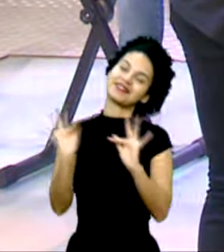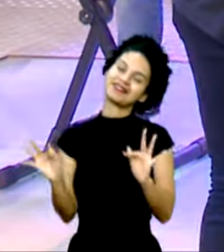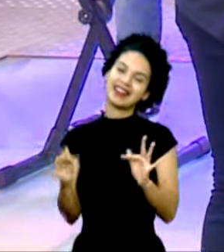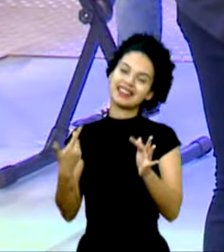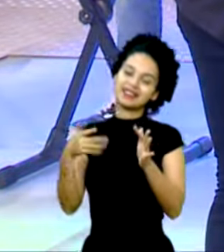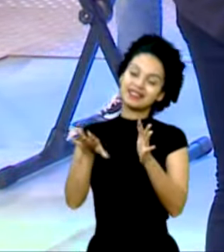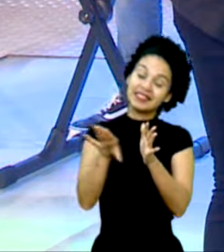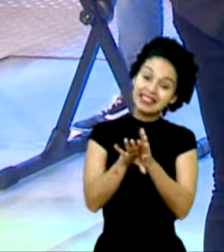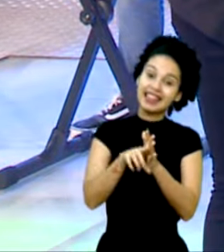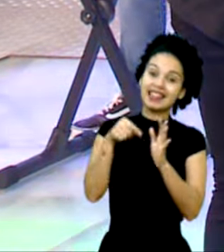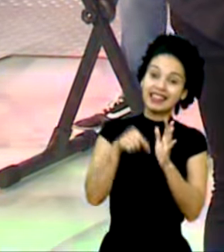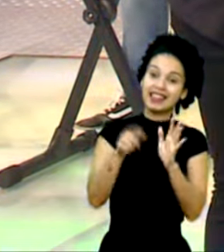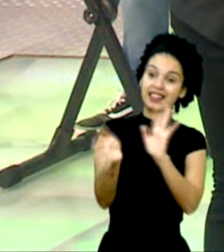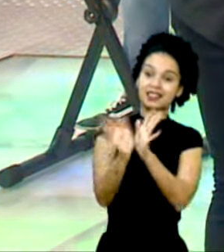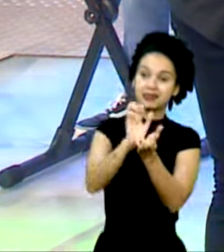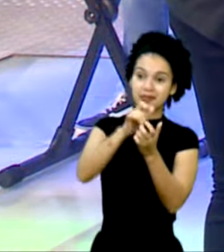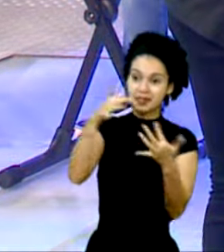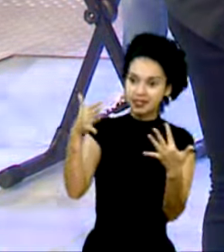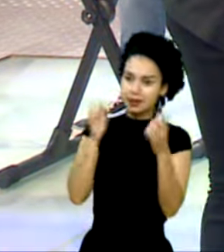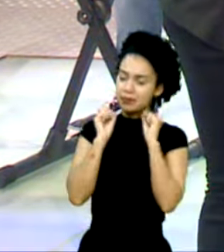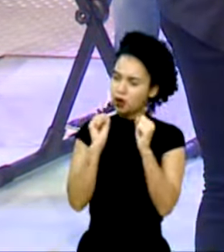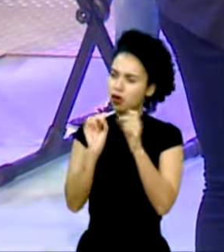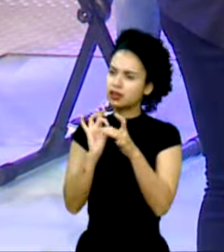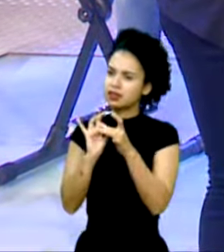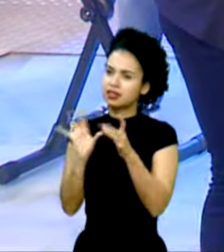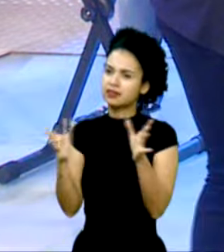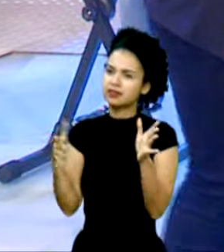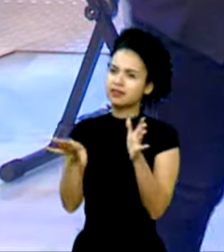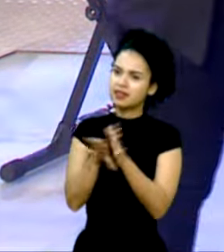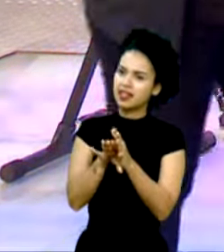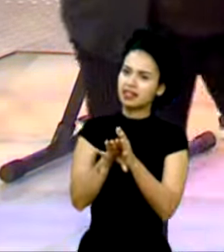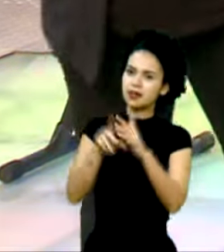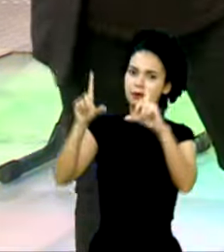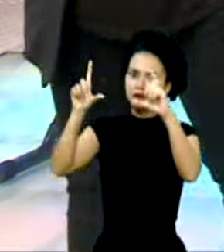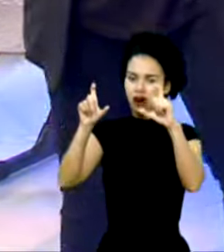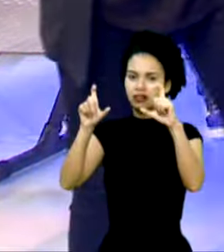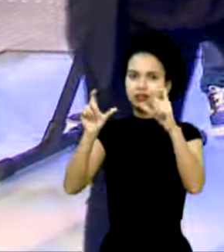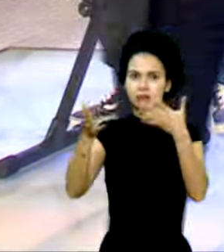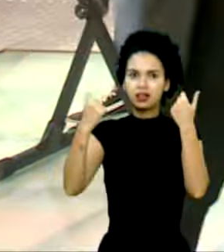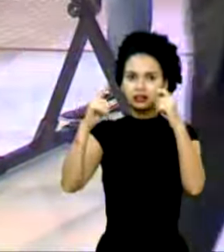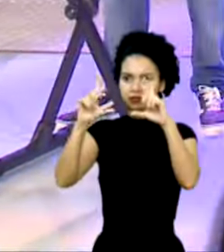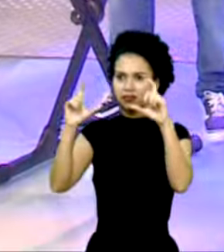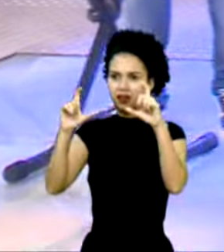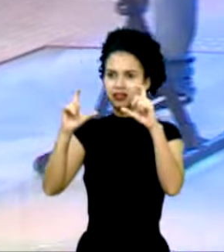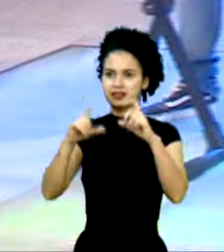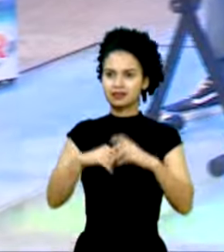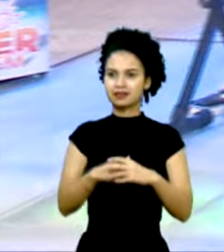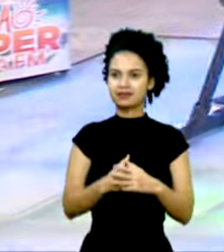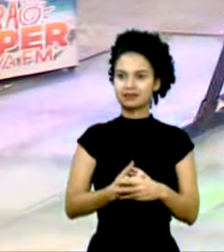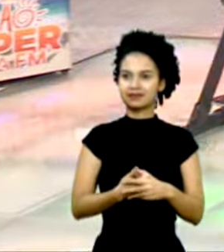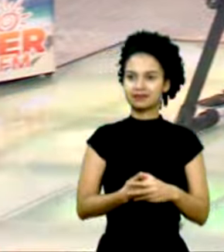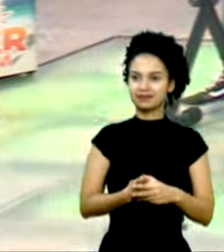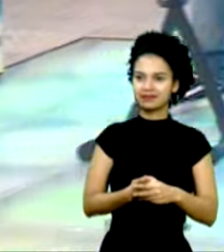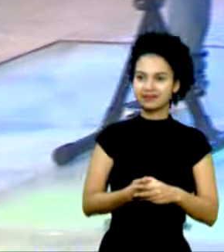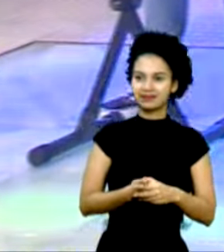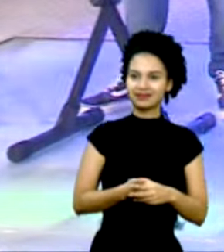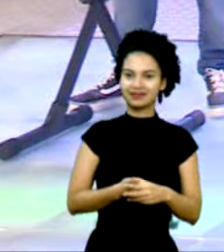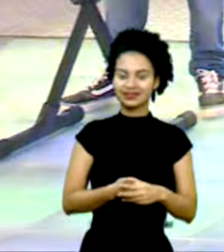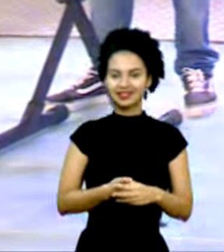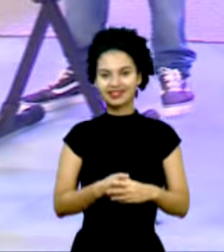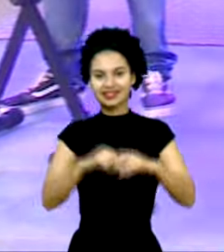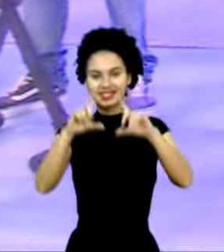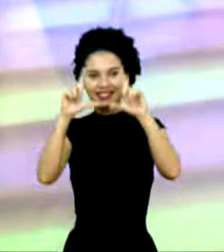venha outras vezes, tá, mamãe? Prazer. Quer fazer uma fotinha? Já fez, Tibé? Nossa, vem, Marlos, junto com o Rafael, aniversariante de hoje.